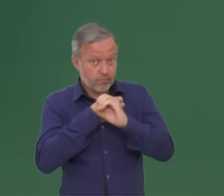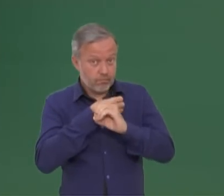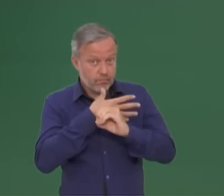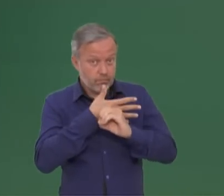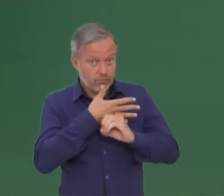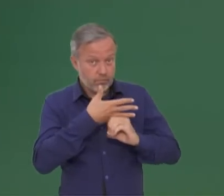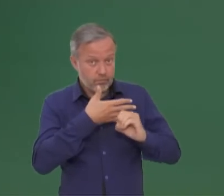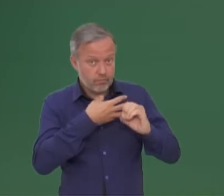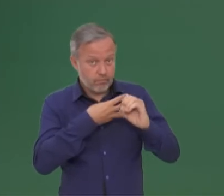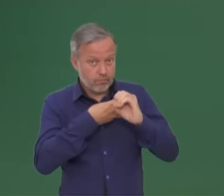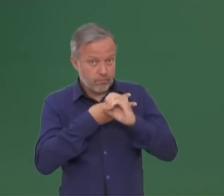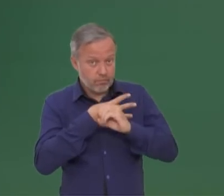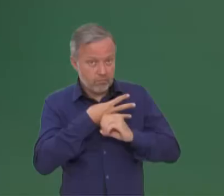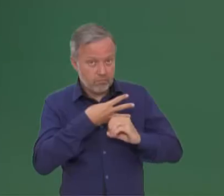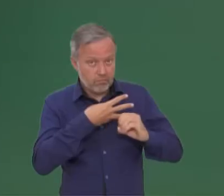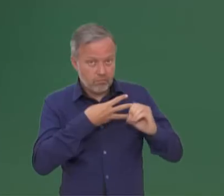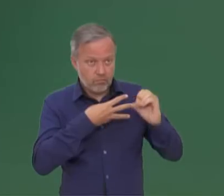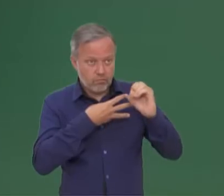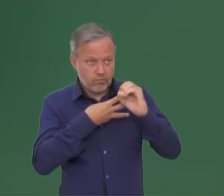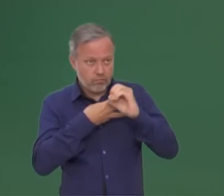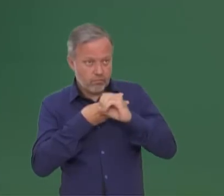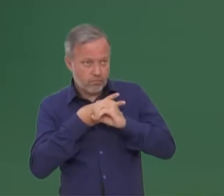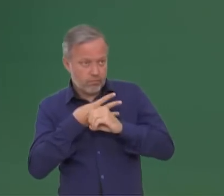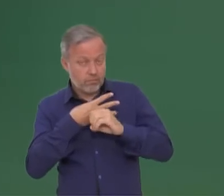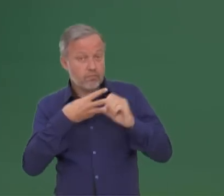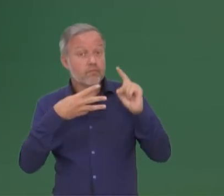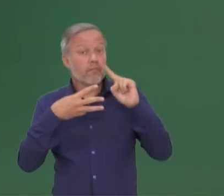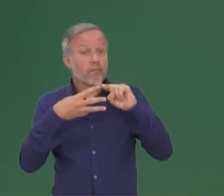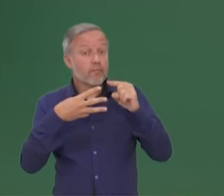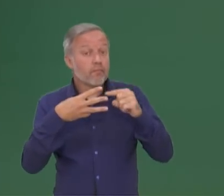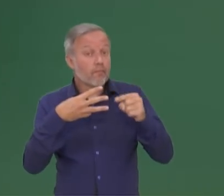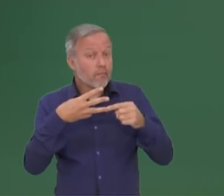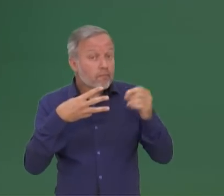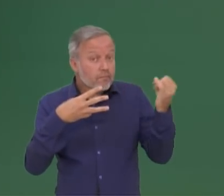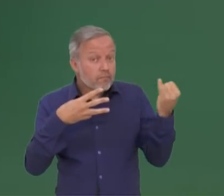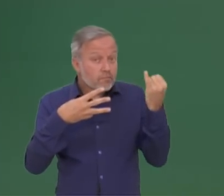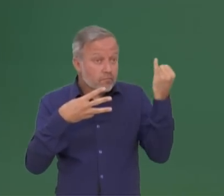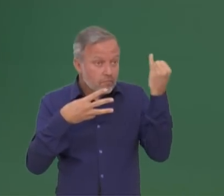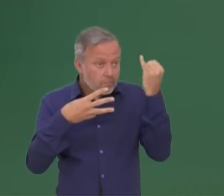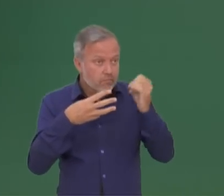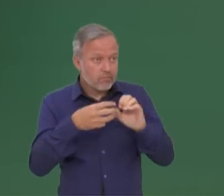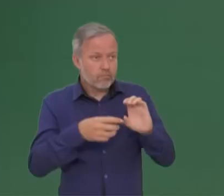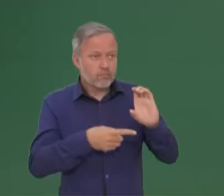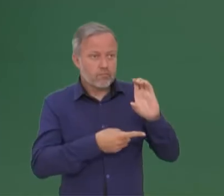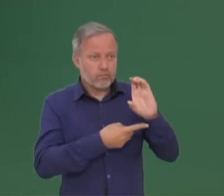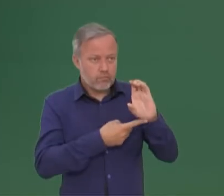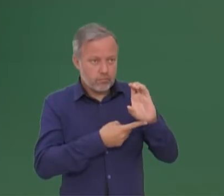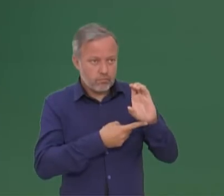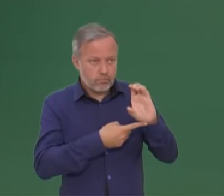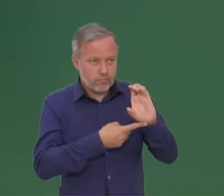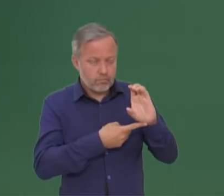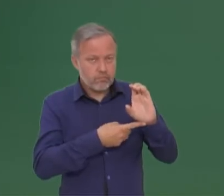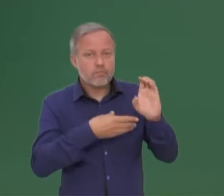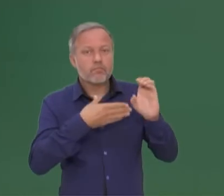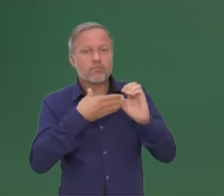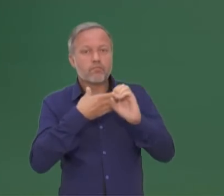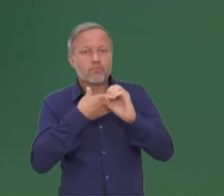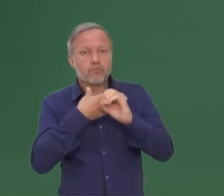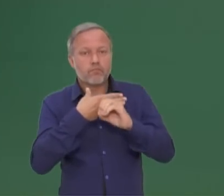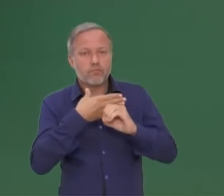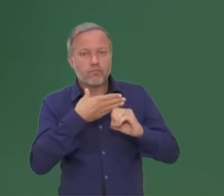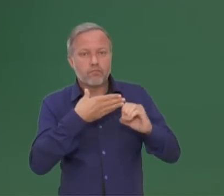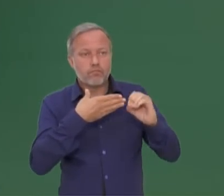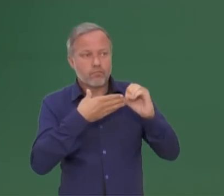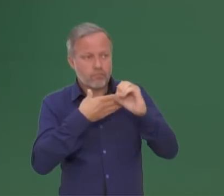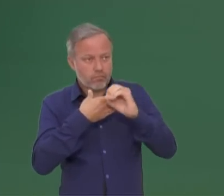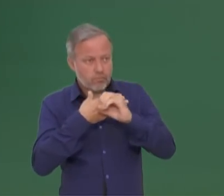elas sejam importantes, elas não são as principais, as 3 fundamentais. Na letra C, a mesma coisa, eu coloquei organelas.